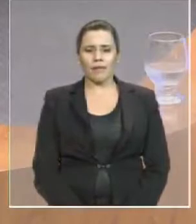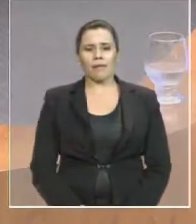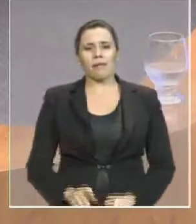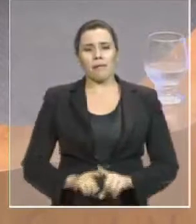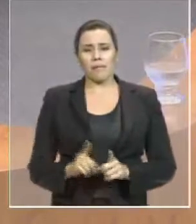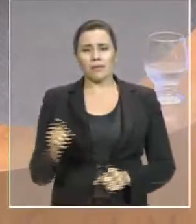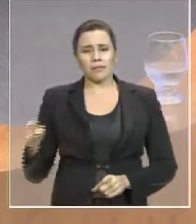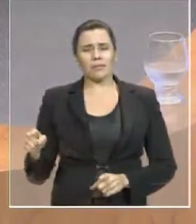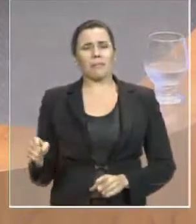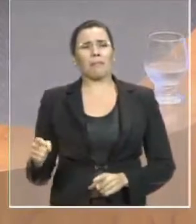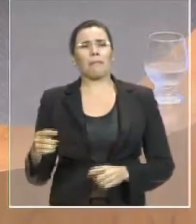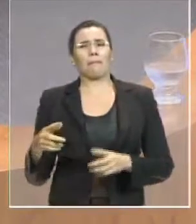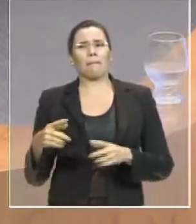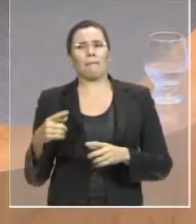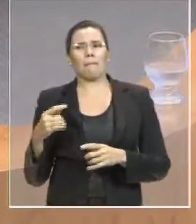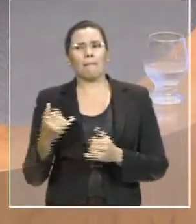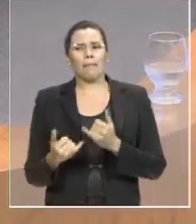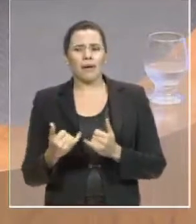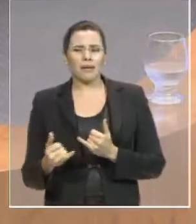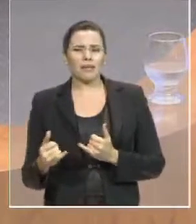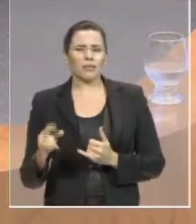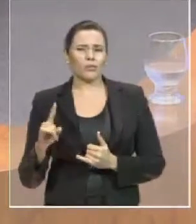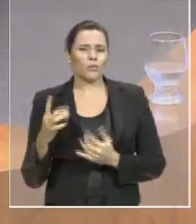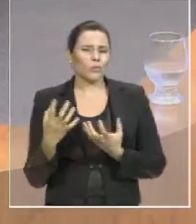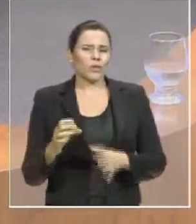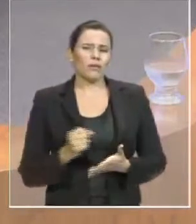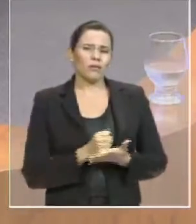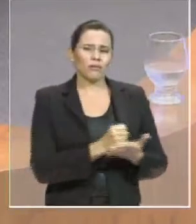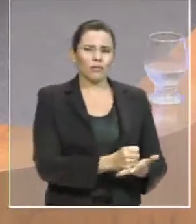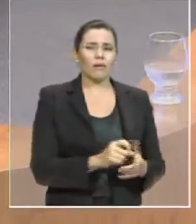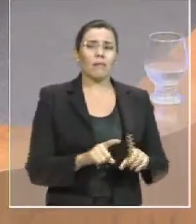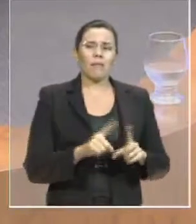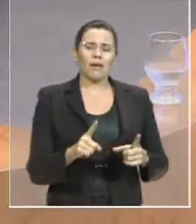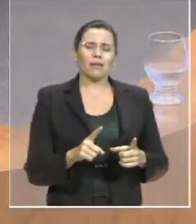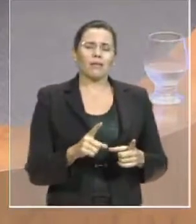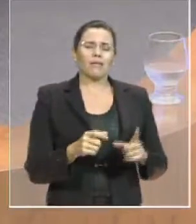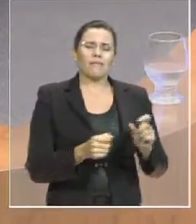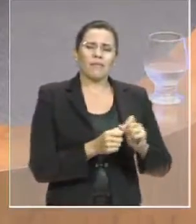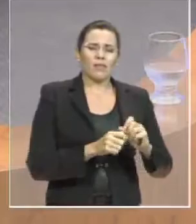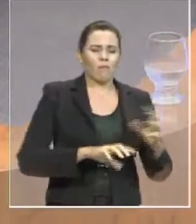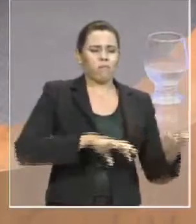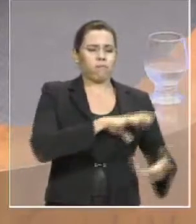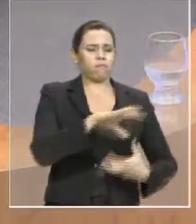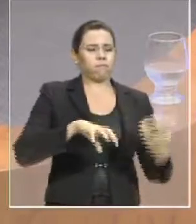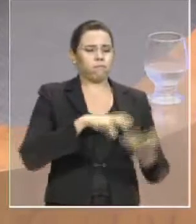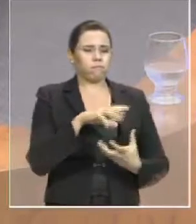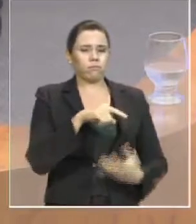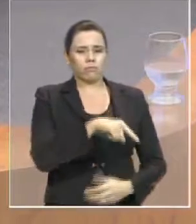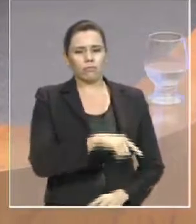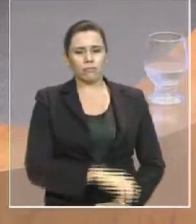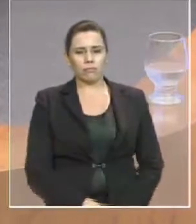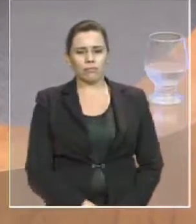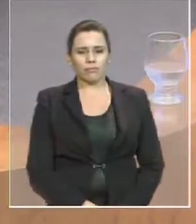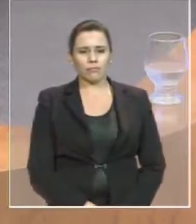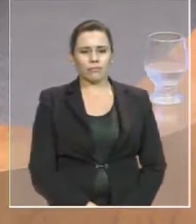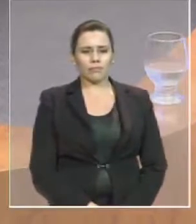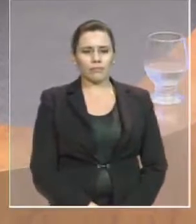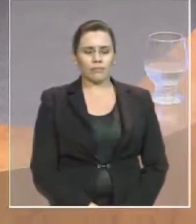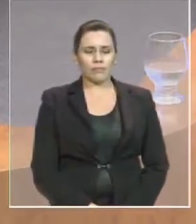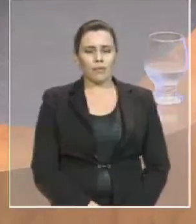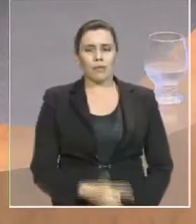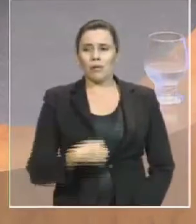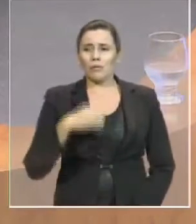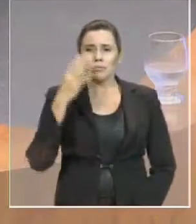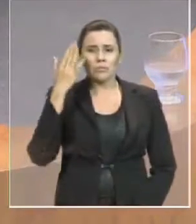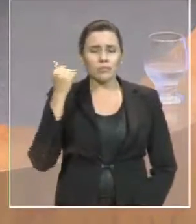atrapalhar a administração da prefeita Socorro aqui. Para vocês terem ideia, e aí eu não sei que aliança é essa, deputado Otelino,